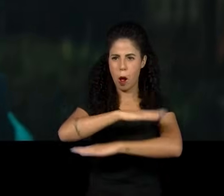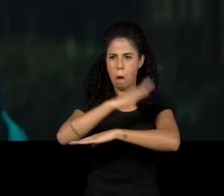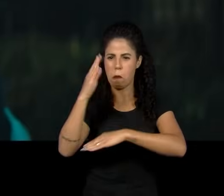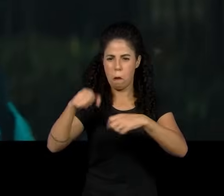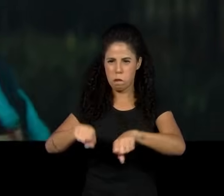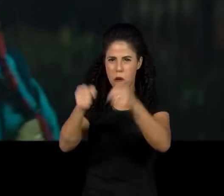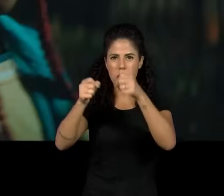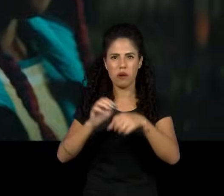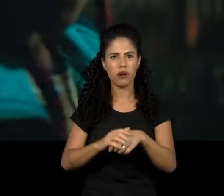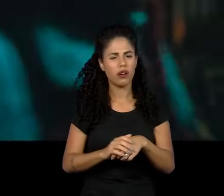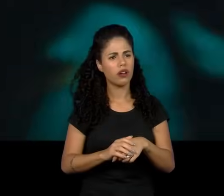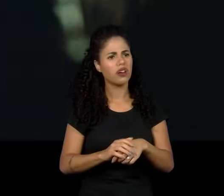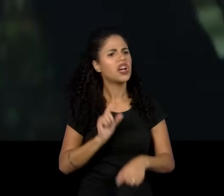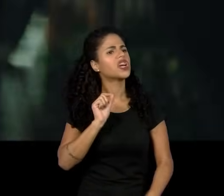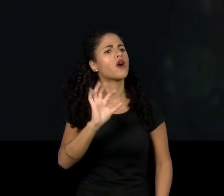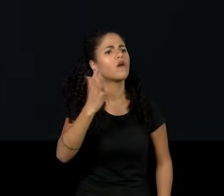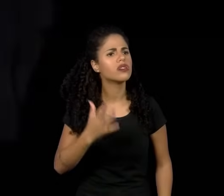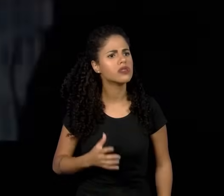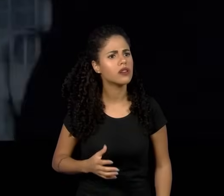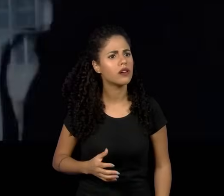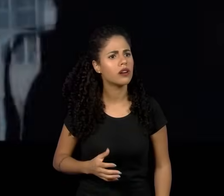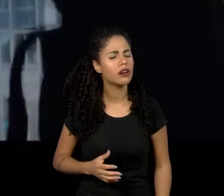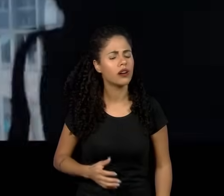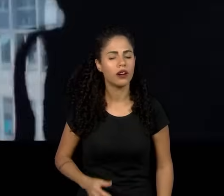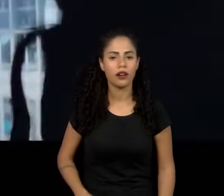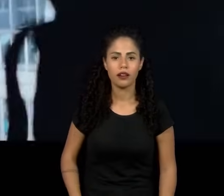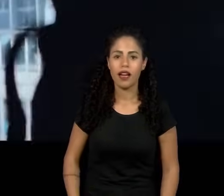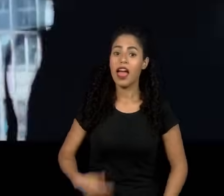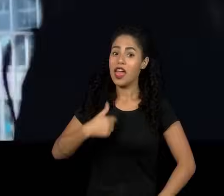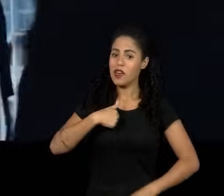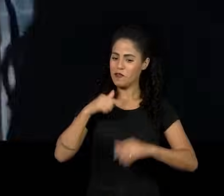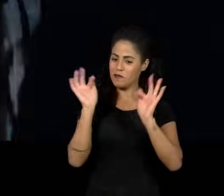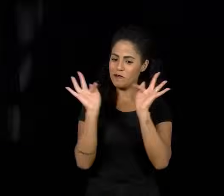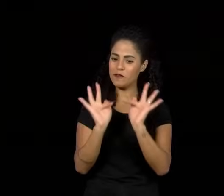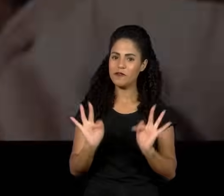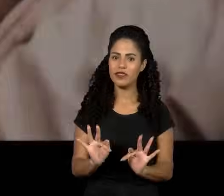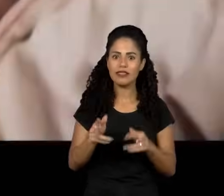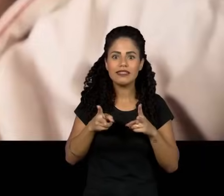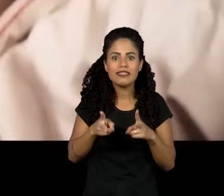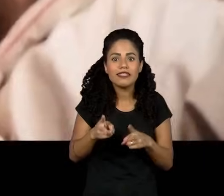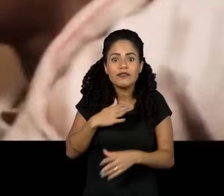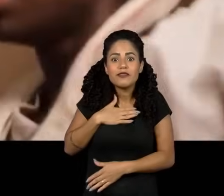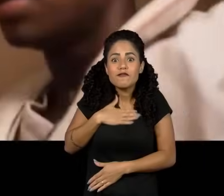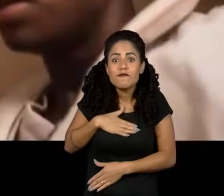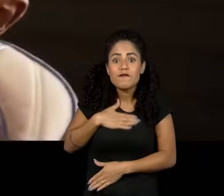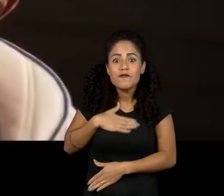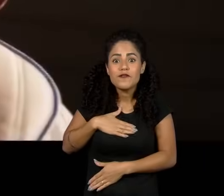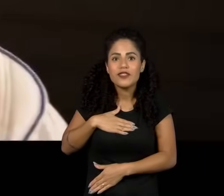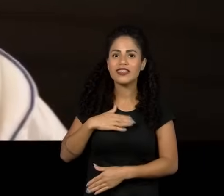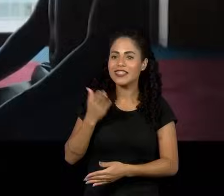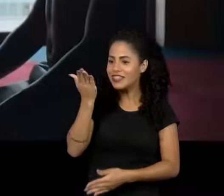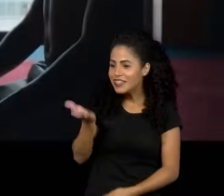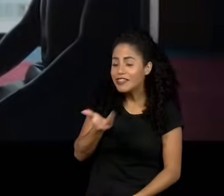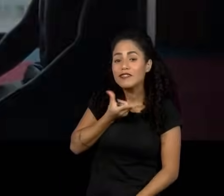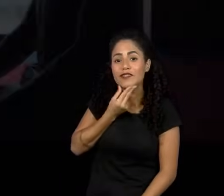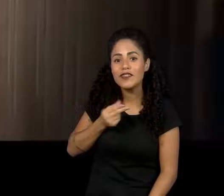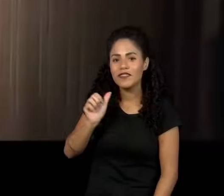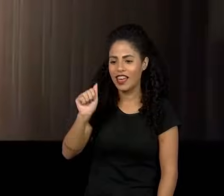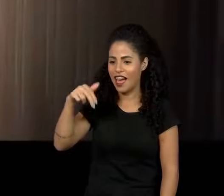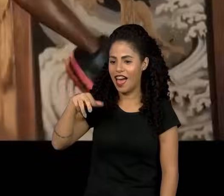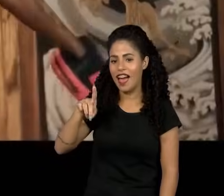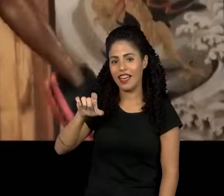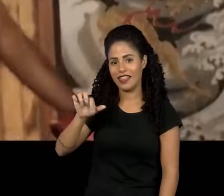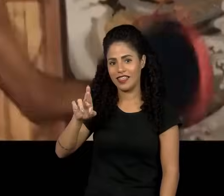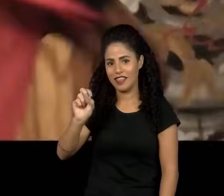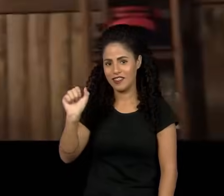Que é isso, rapaz? Que é isso, rapazinho? Eu fiquei muito feliz, porque eu sempre fui fã do Anderson. Sempre fui fã desse cara. E é um peso